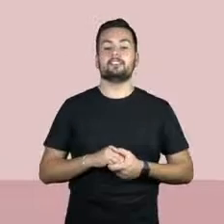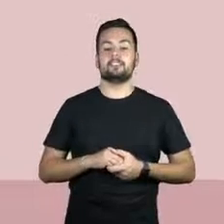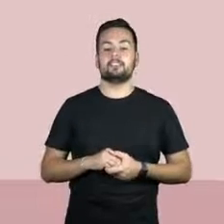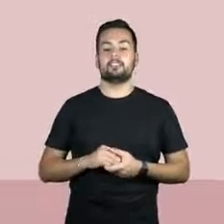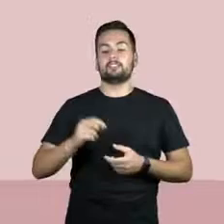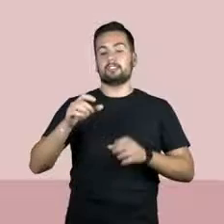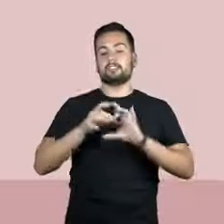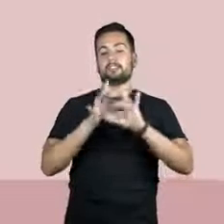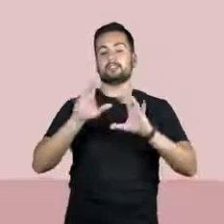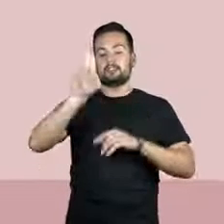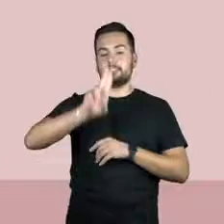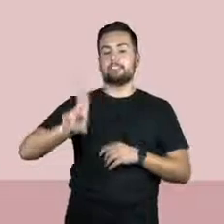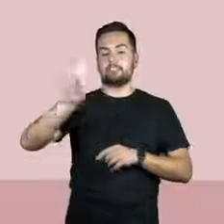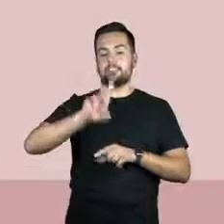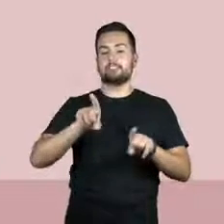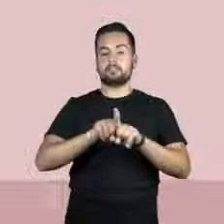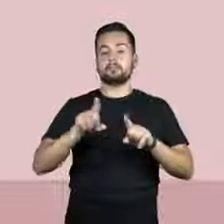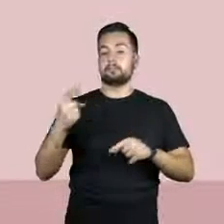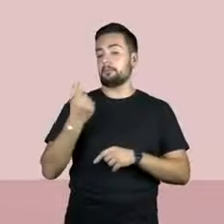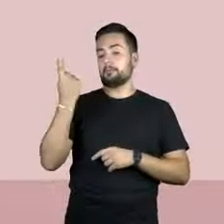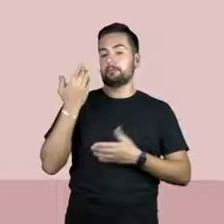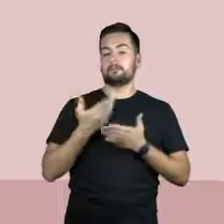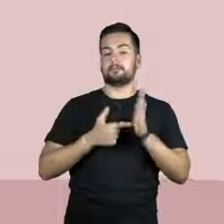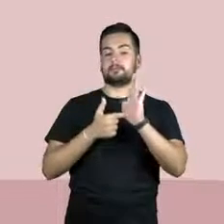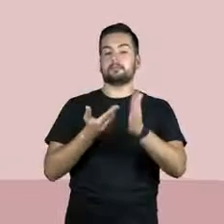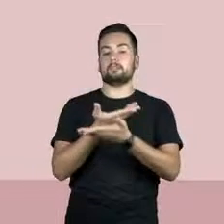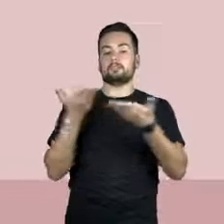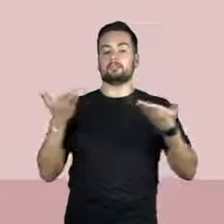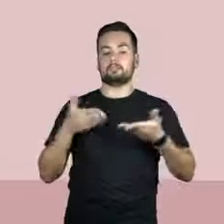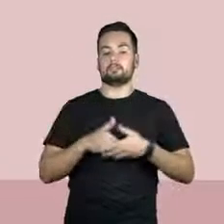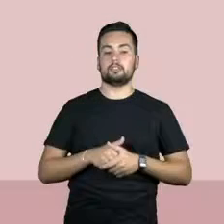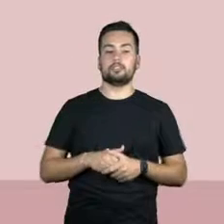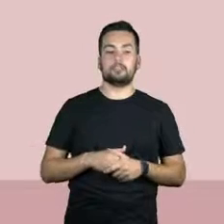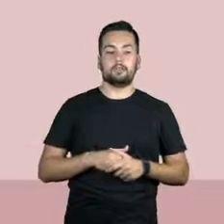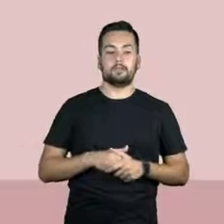aqui para vocês em primeira mão. Gente,